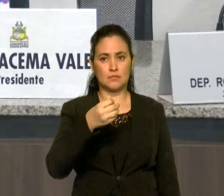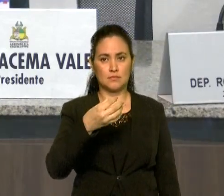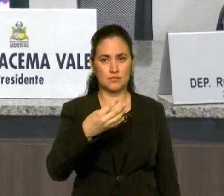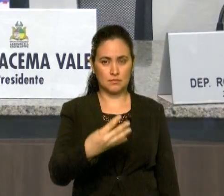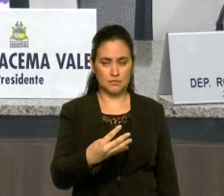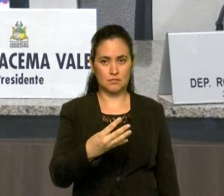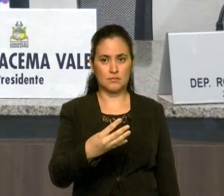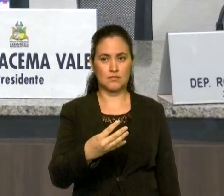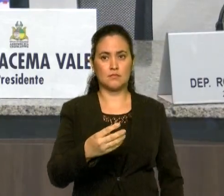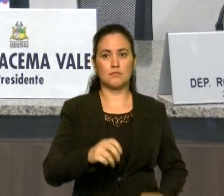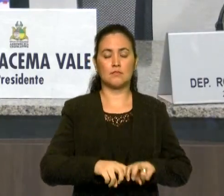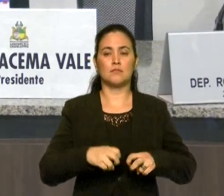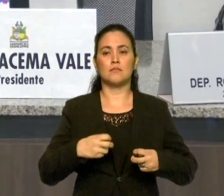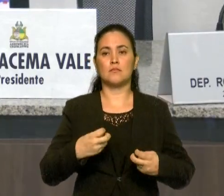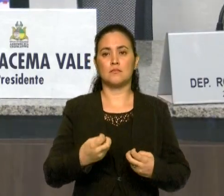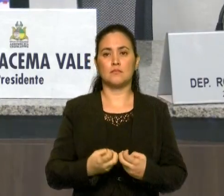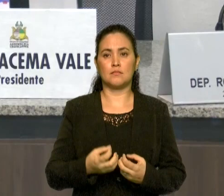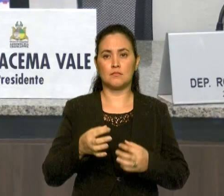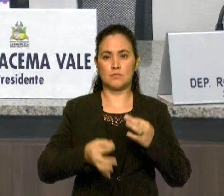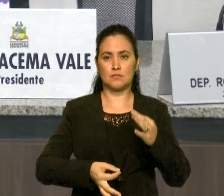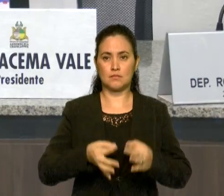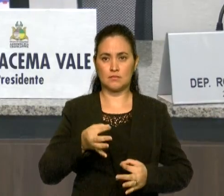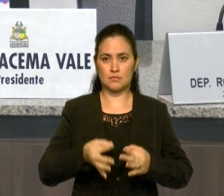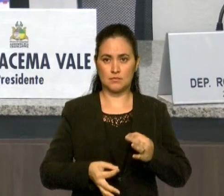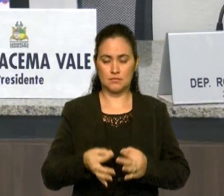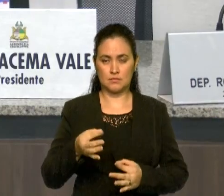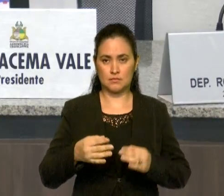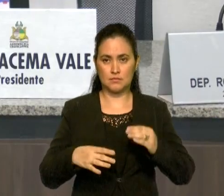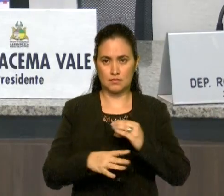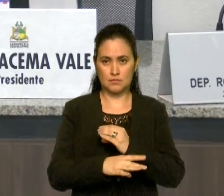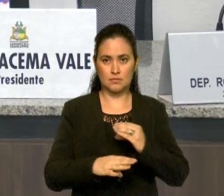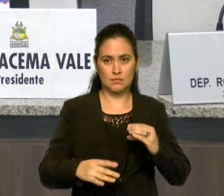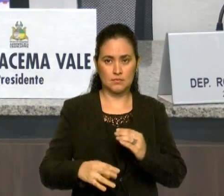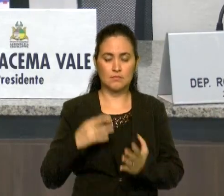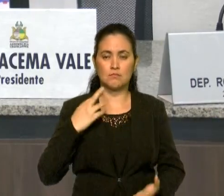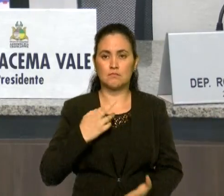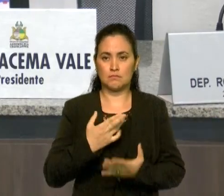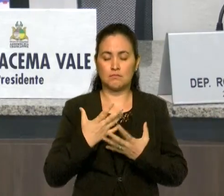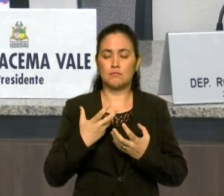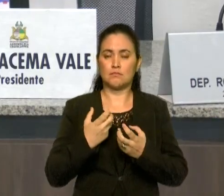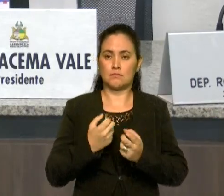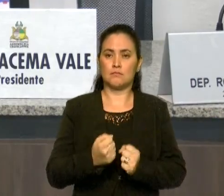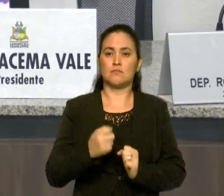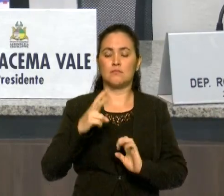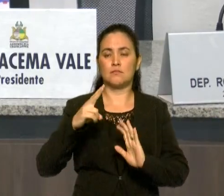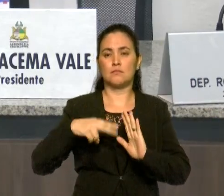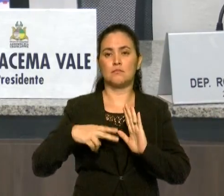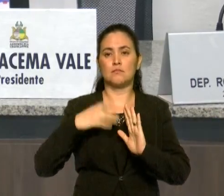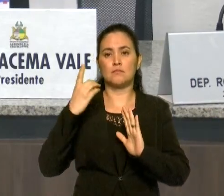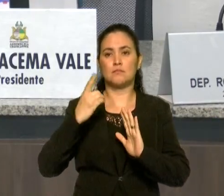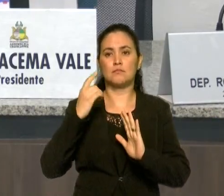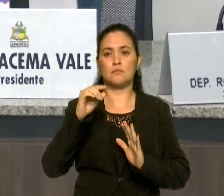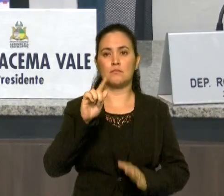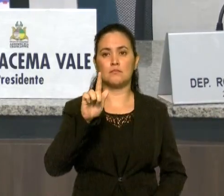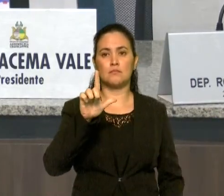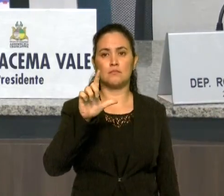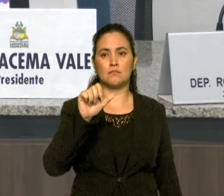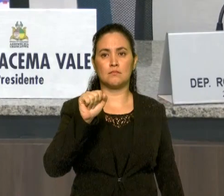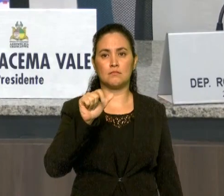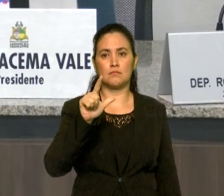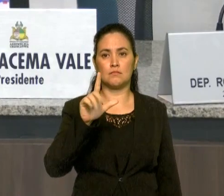emitido pela Comissão de Constituição, Justiça e Cidadania, cujo relator foi o deputado Glauber